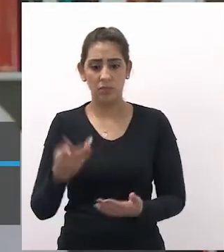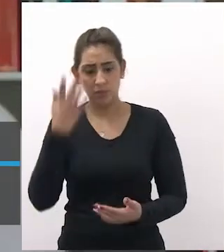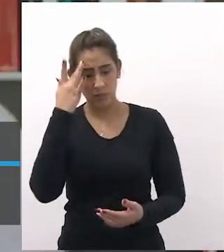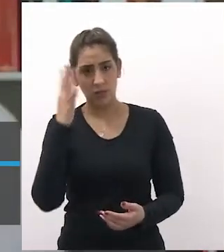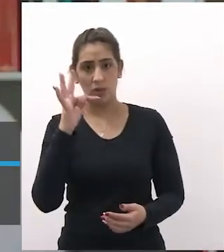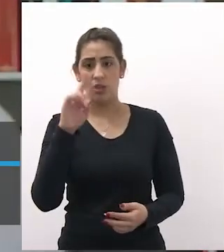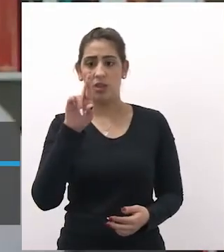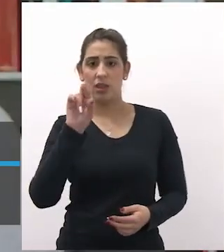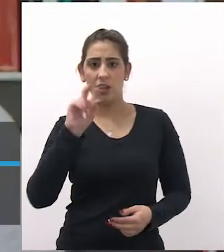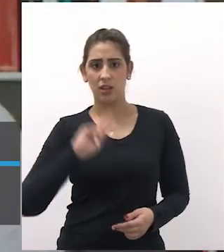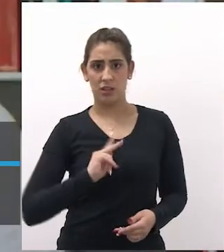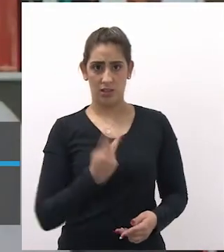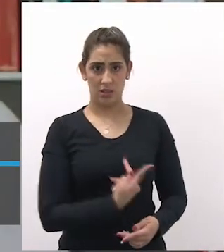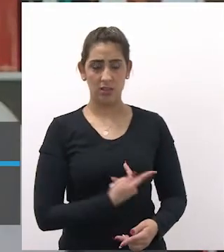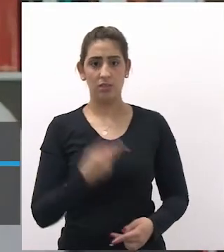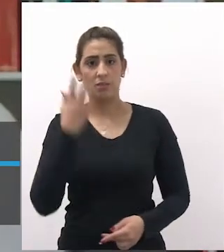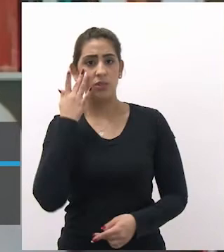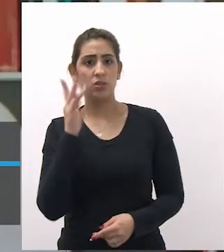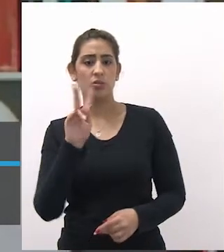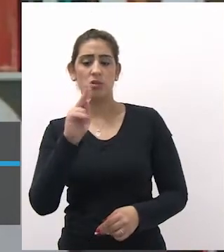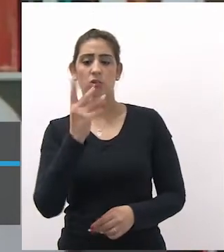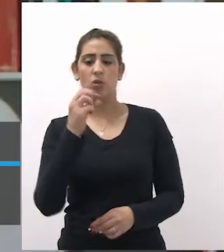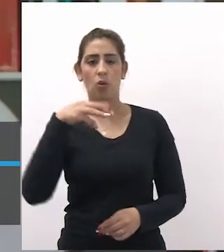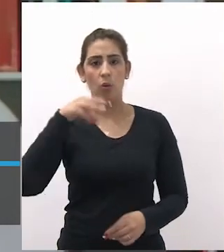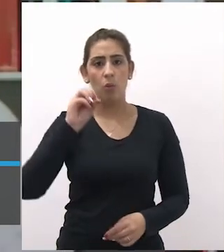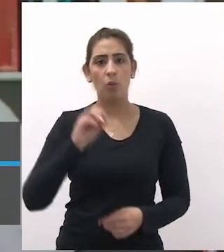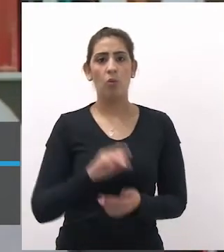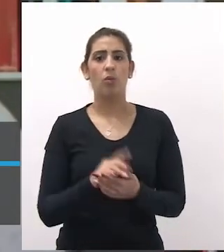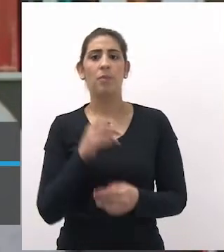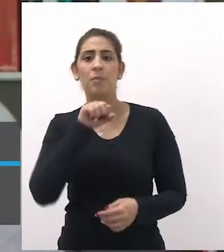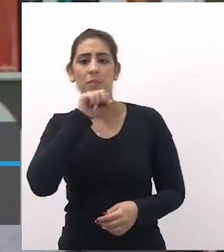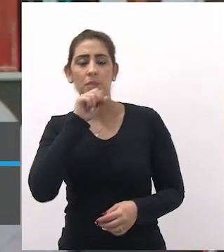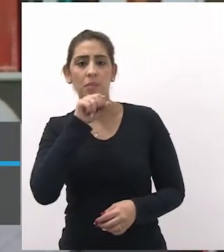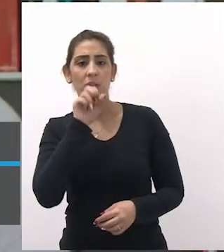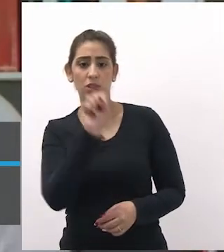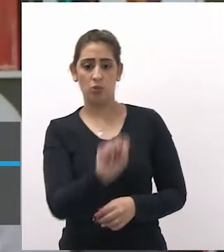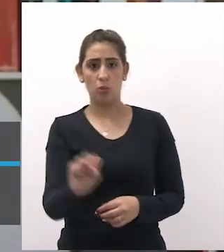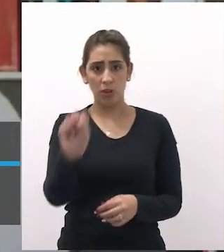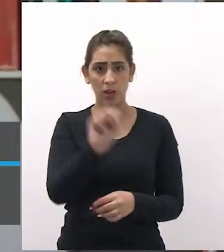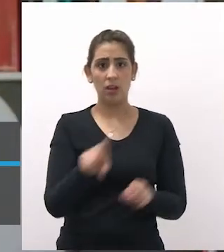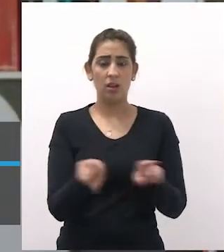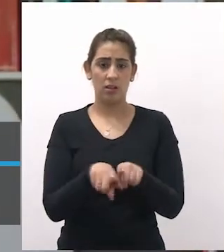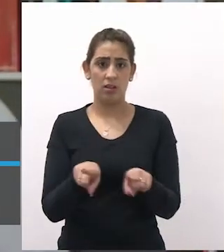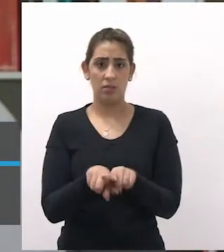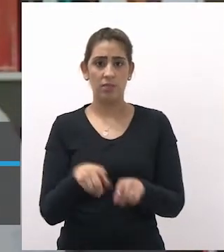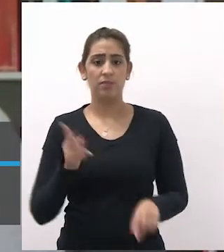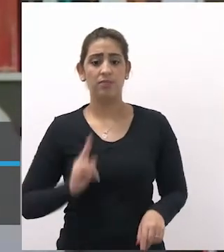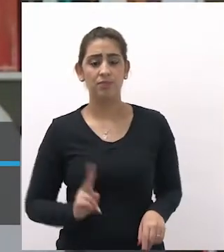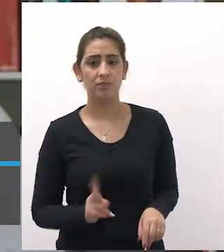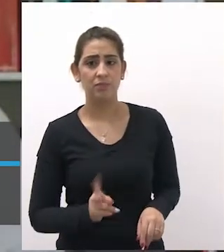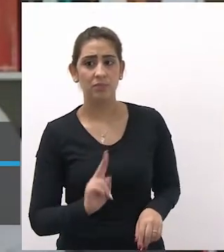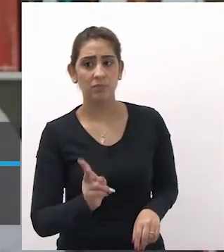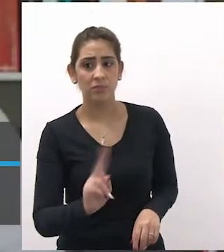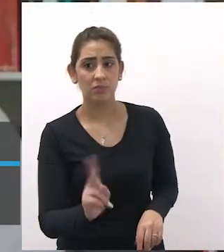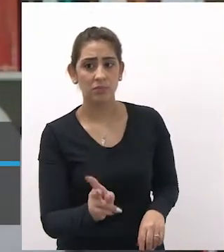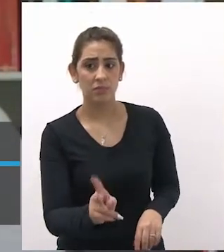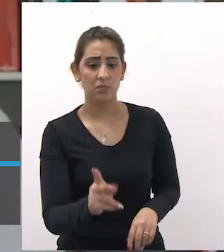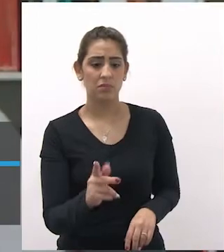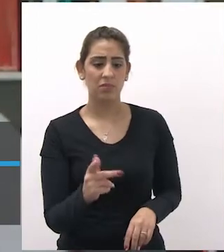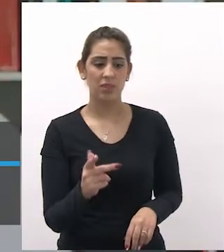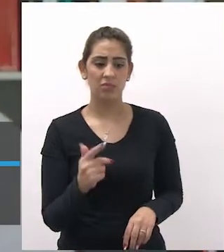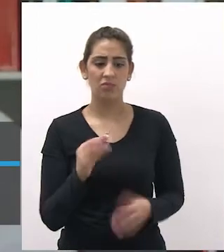pessoas LGBTQIA+, as mulheres solo, as mães solteiras matriarcas, são sempre estereotipados com espaços